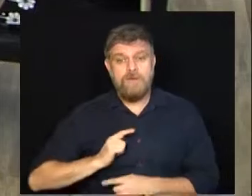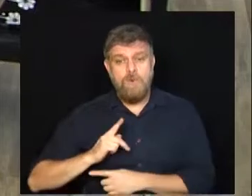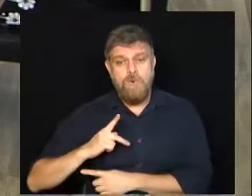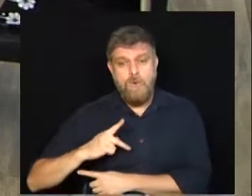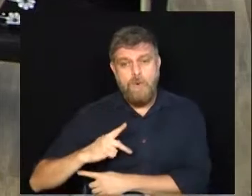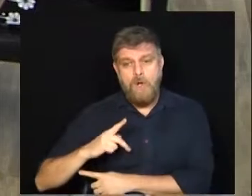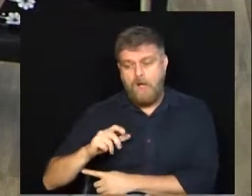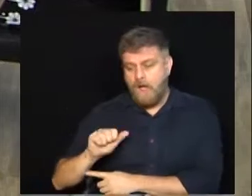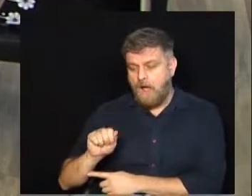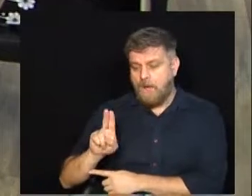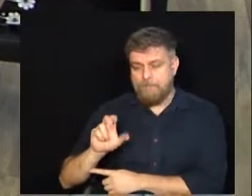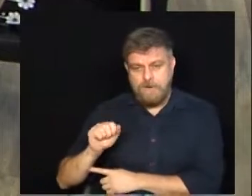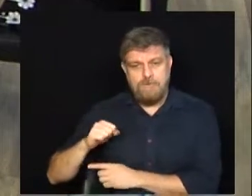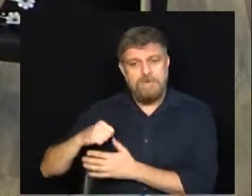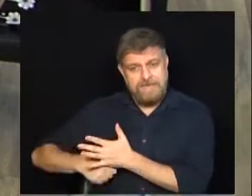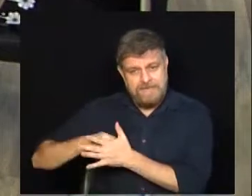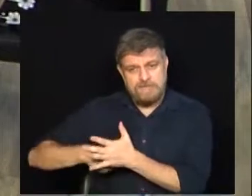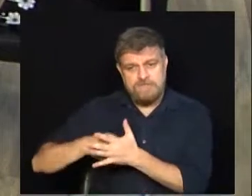que é ativista do movimento